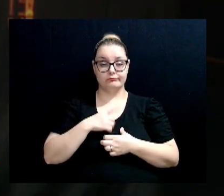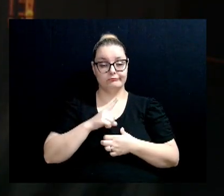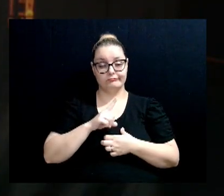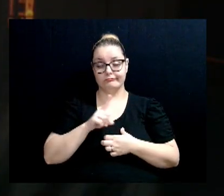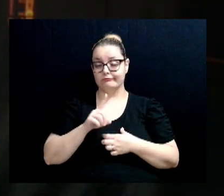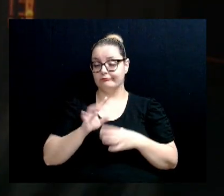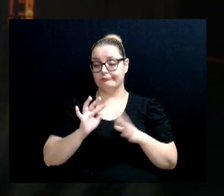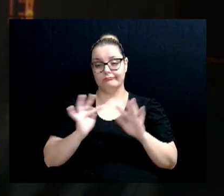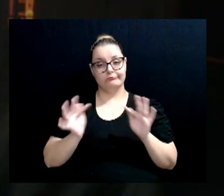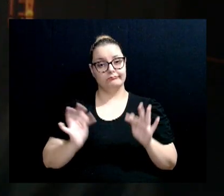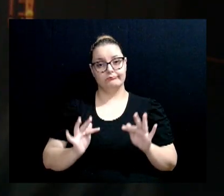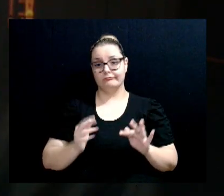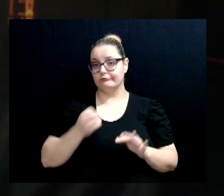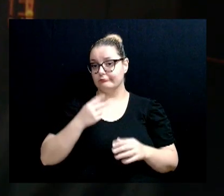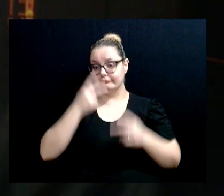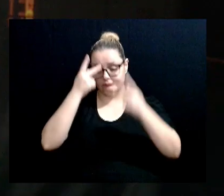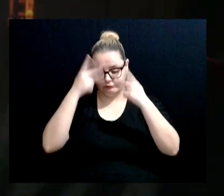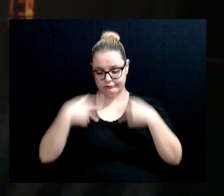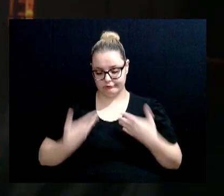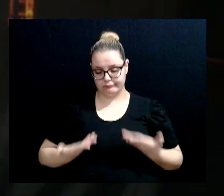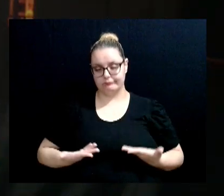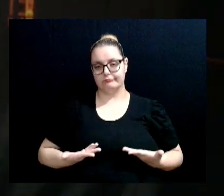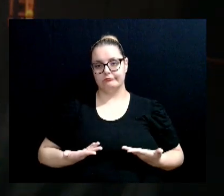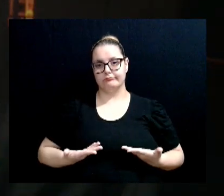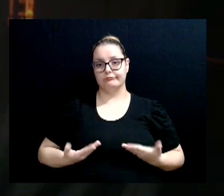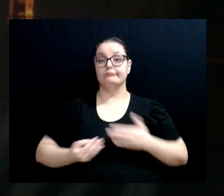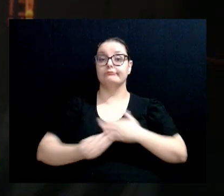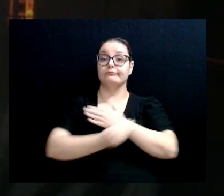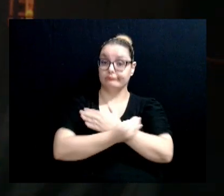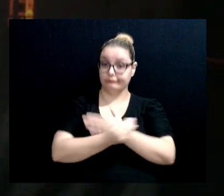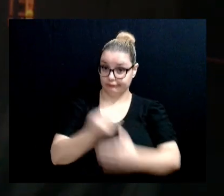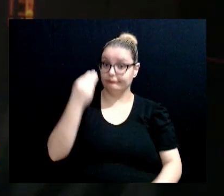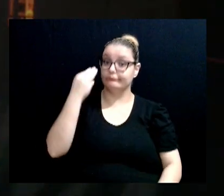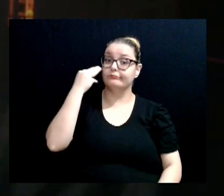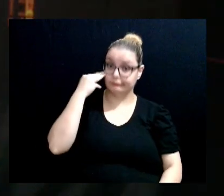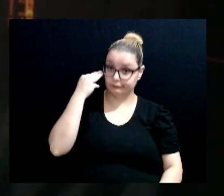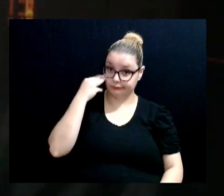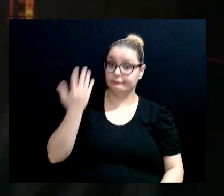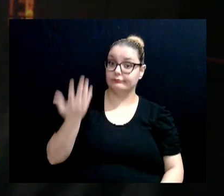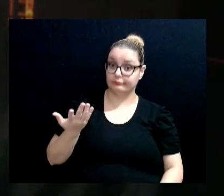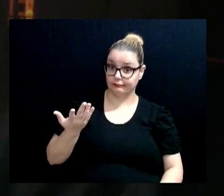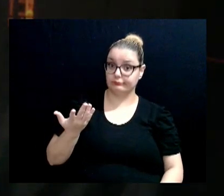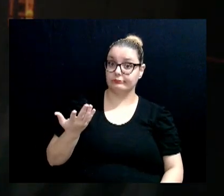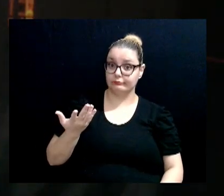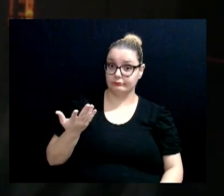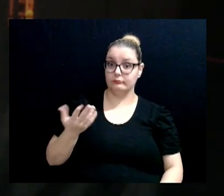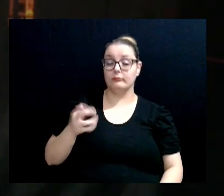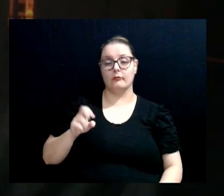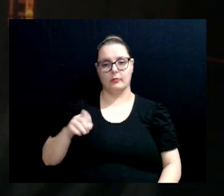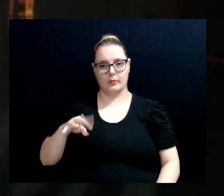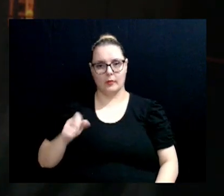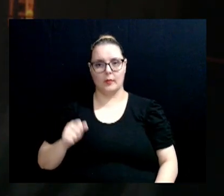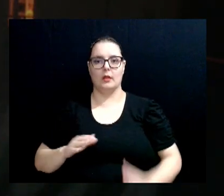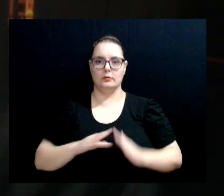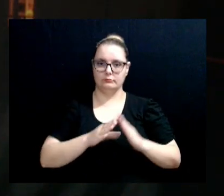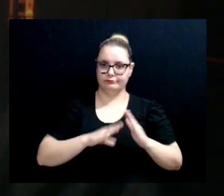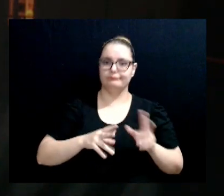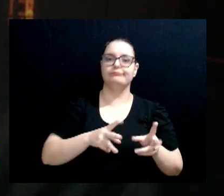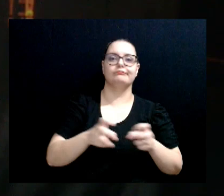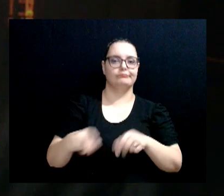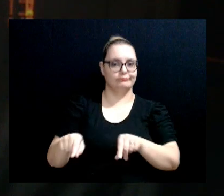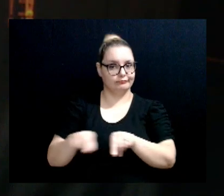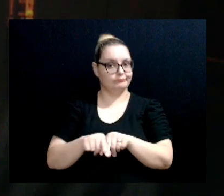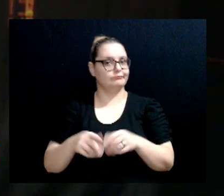mesmo. Precisa cuidar da saúde mental, né? A Renata falando que na clínica ela percebe também essa questão